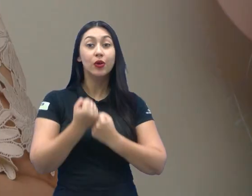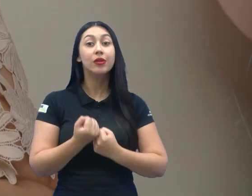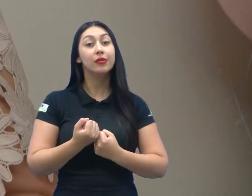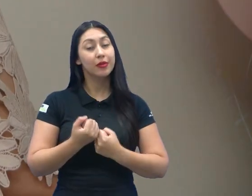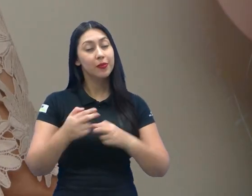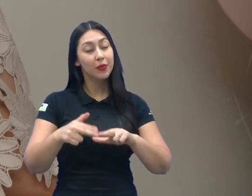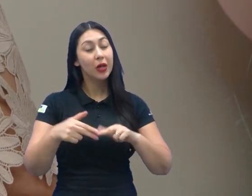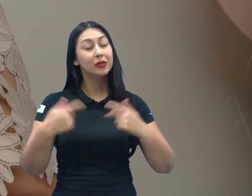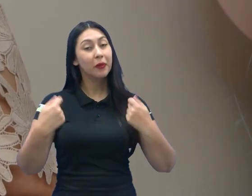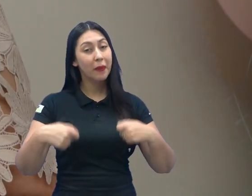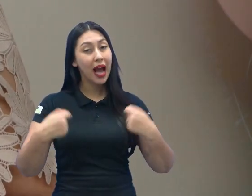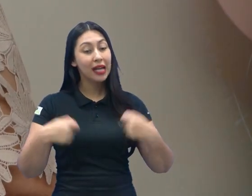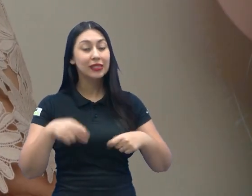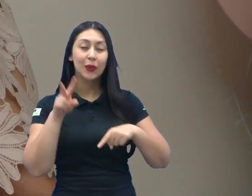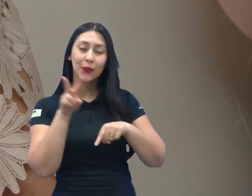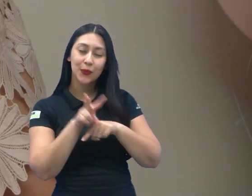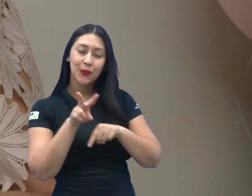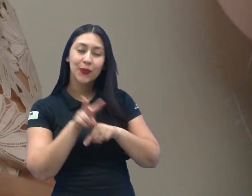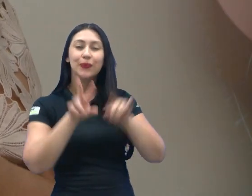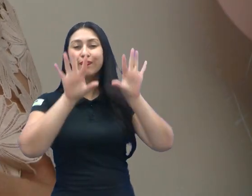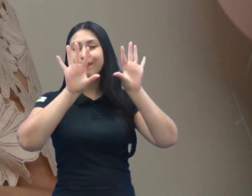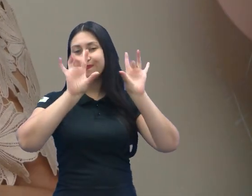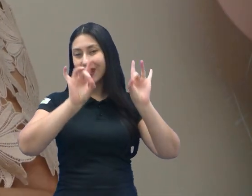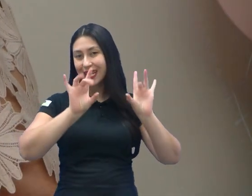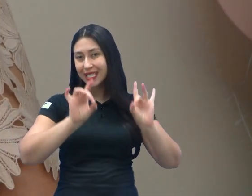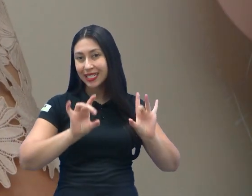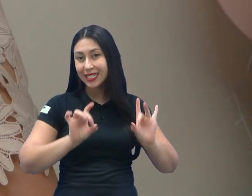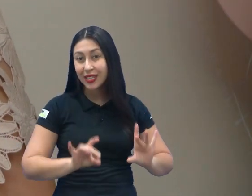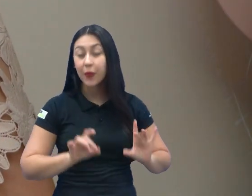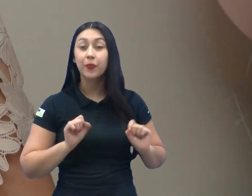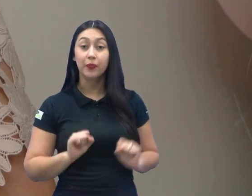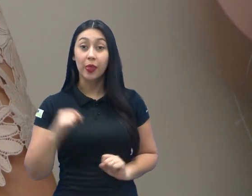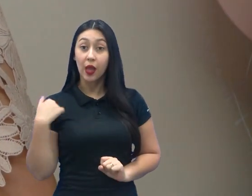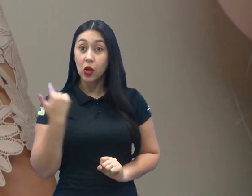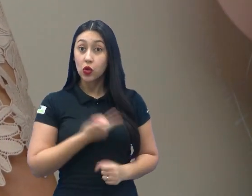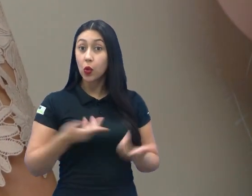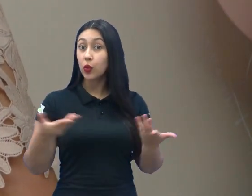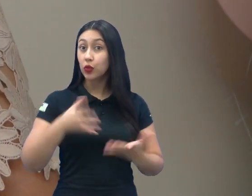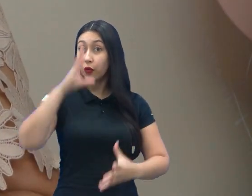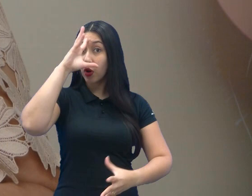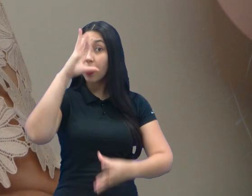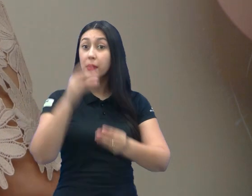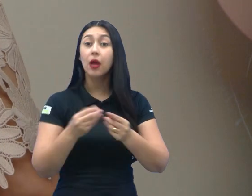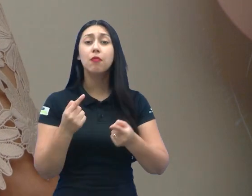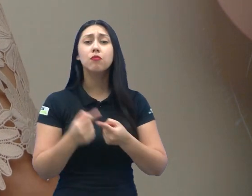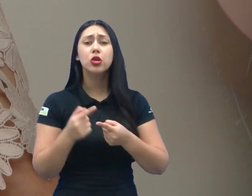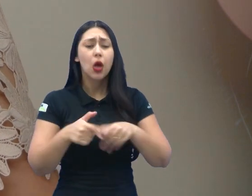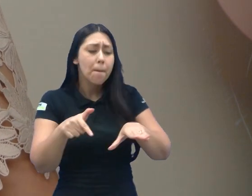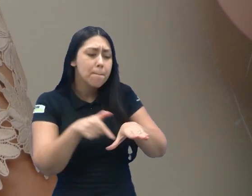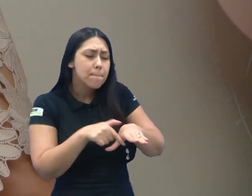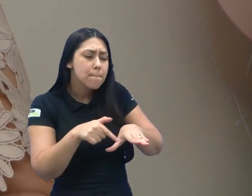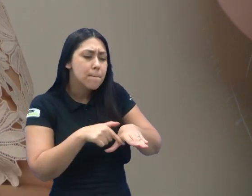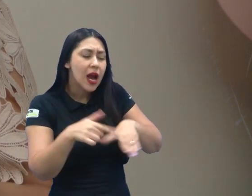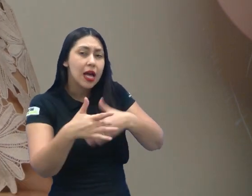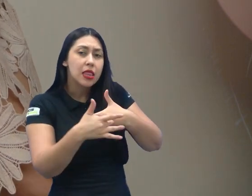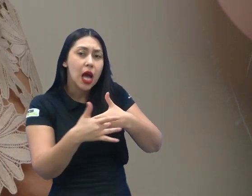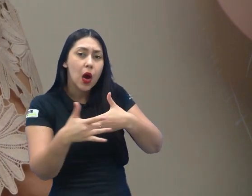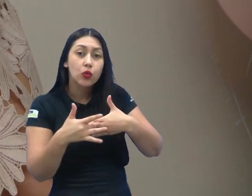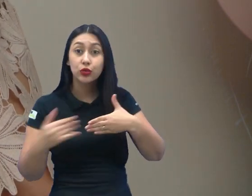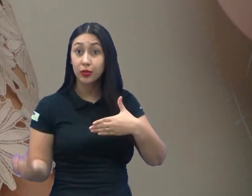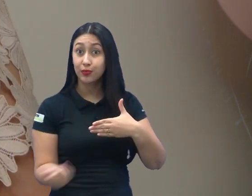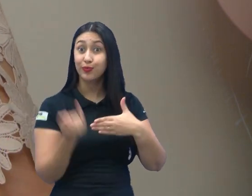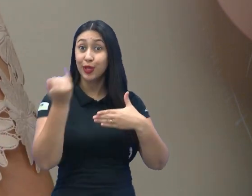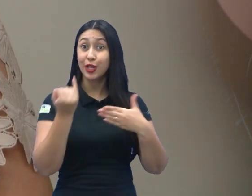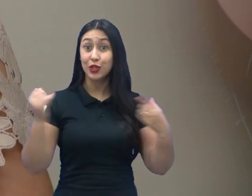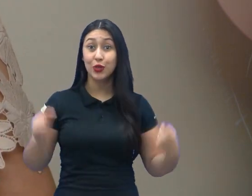atenção especial, não é mesmo? Vamos entender juntos porque a saúde dos pés está diretamente ligada ao nosso